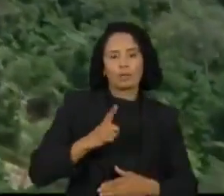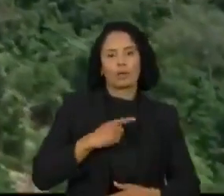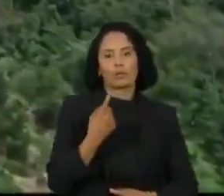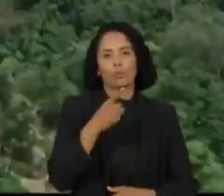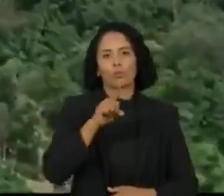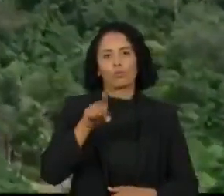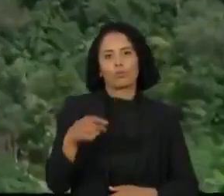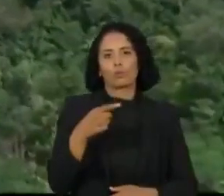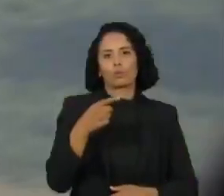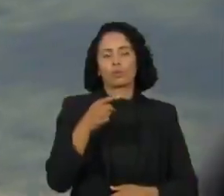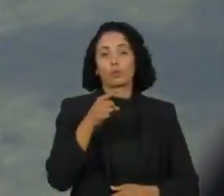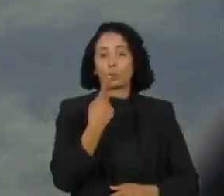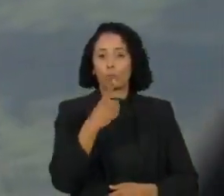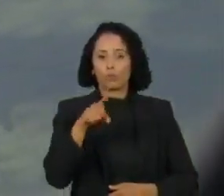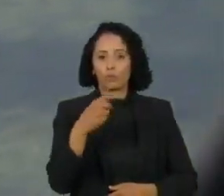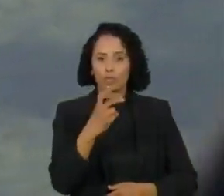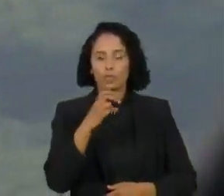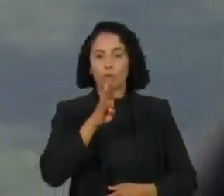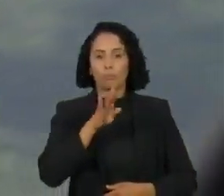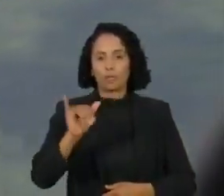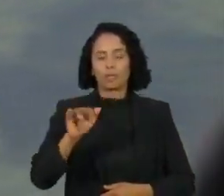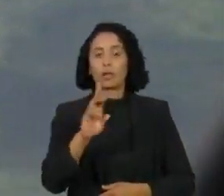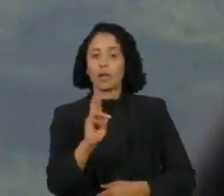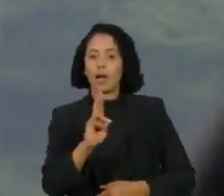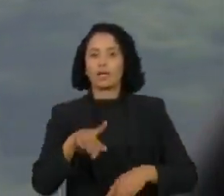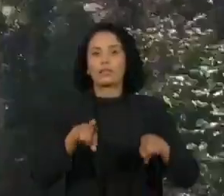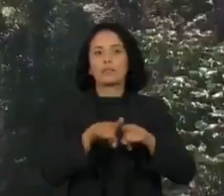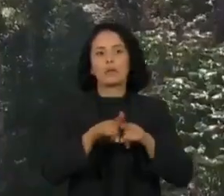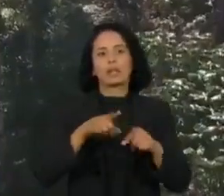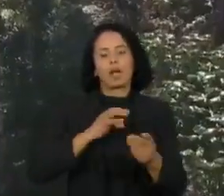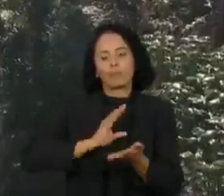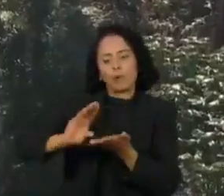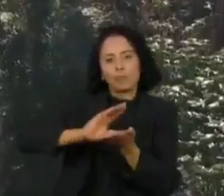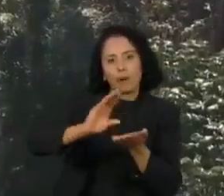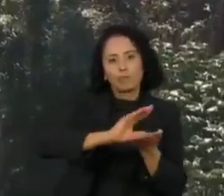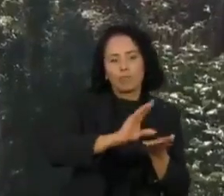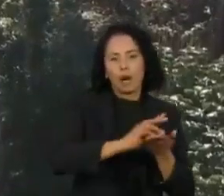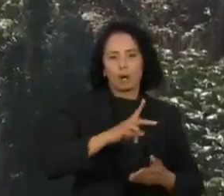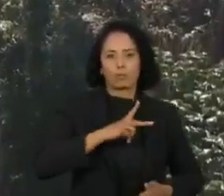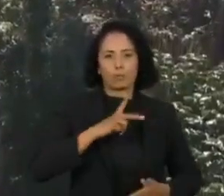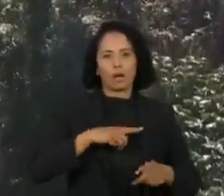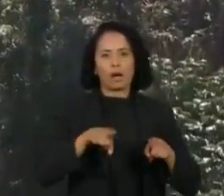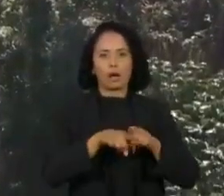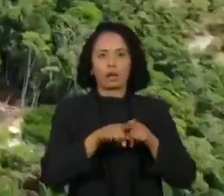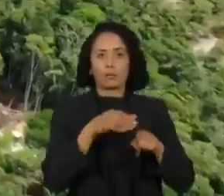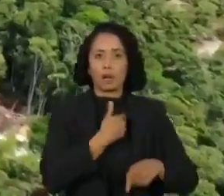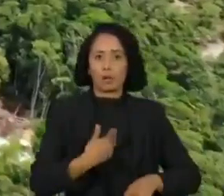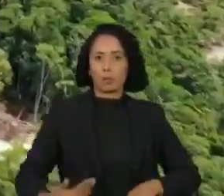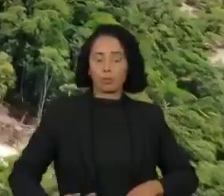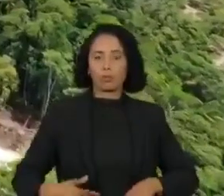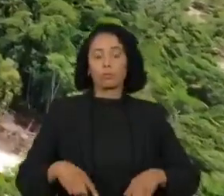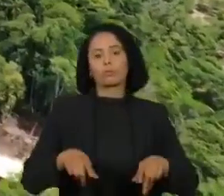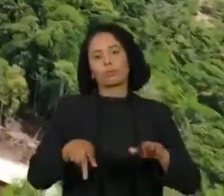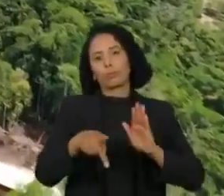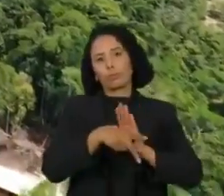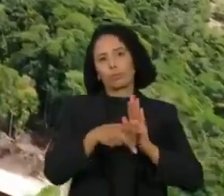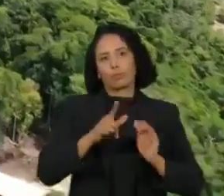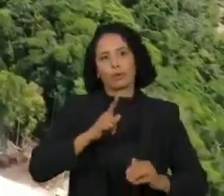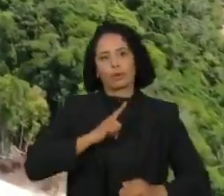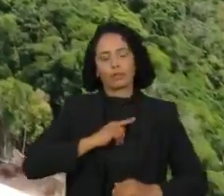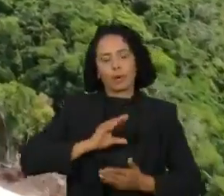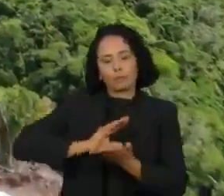bilhão, com recursos públicos e privados e de bancos de fomento e fundos, como o Fundo